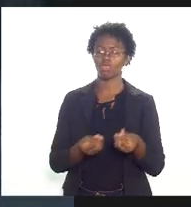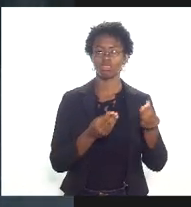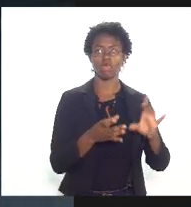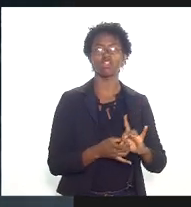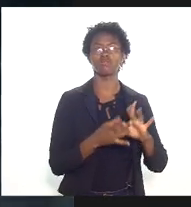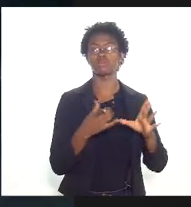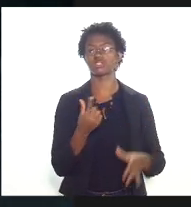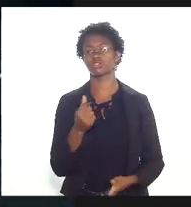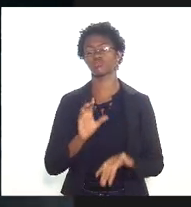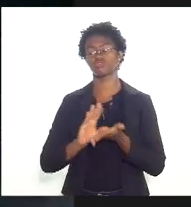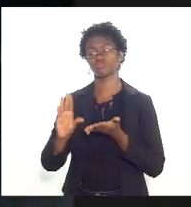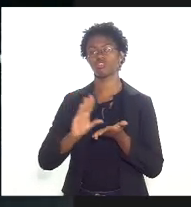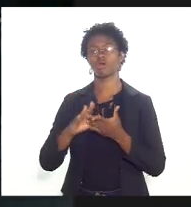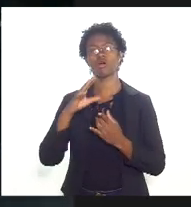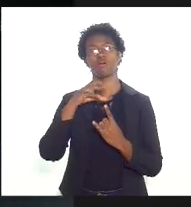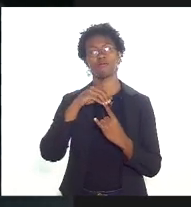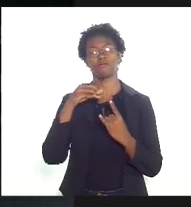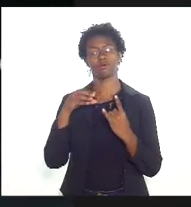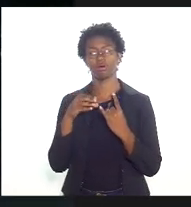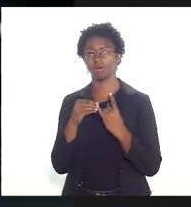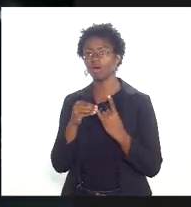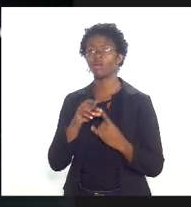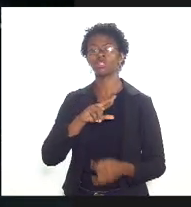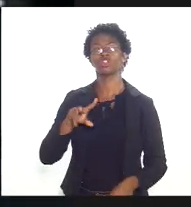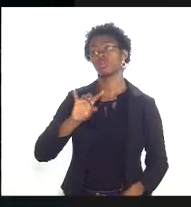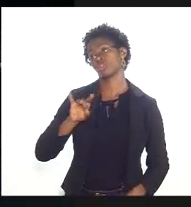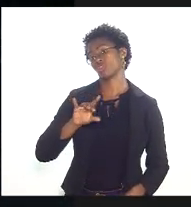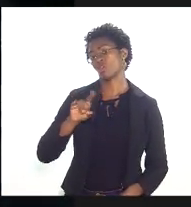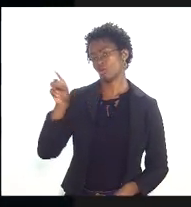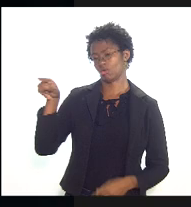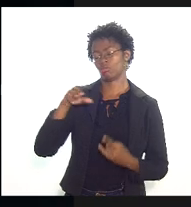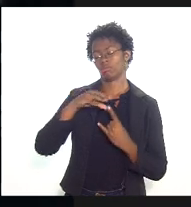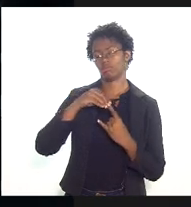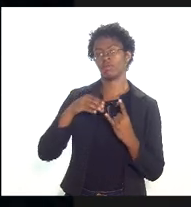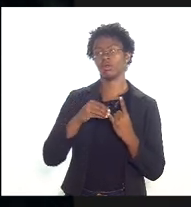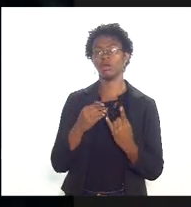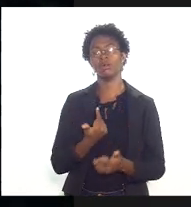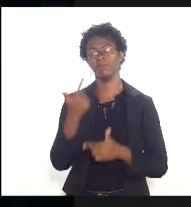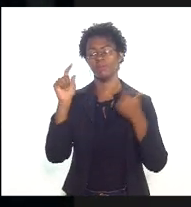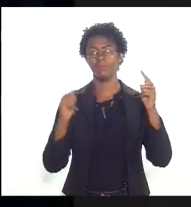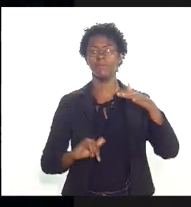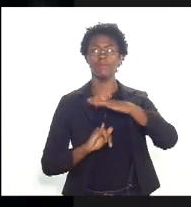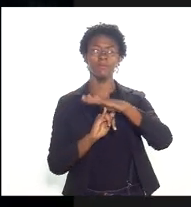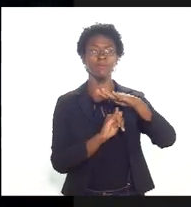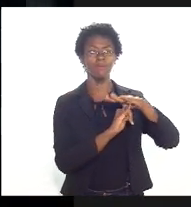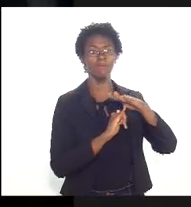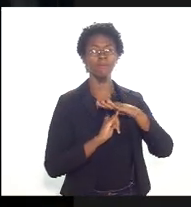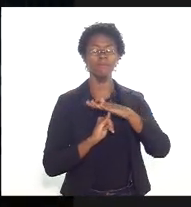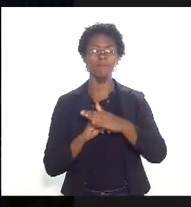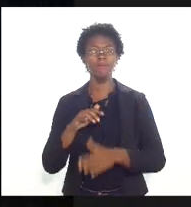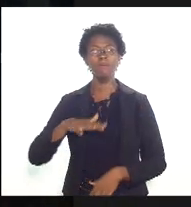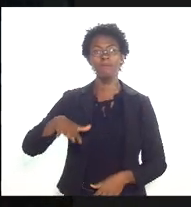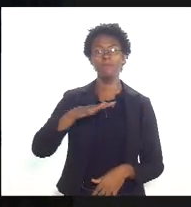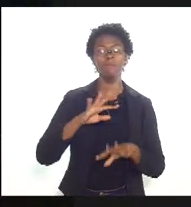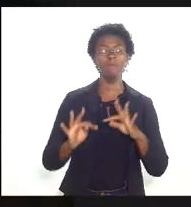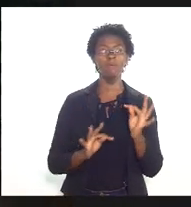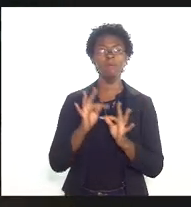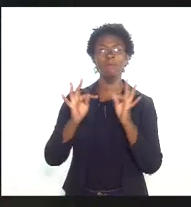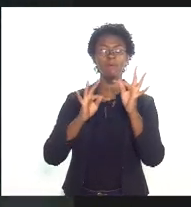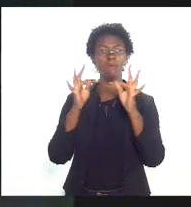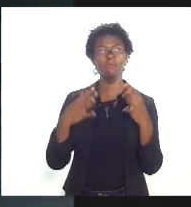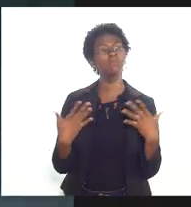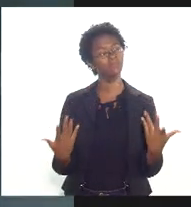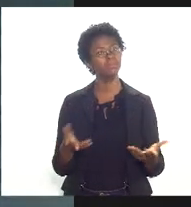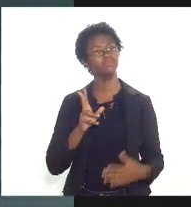Fiocruz liberação de recursos para não só para ser uma outras instituições da área de tecnologia seu sempre se pautou